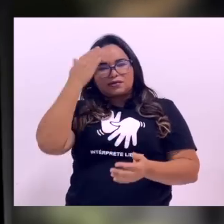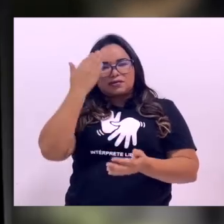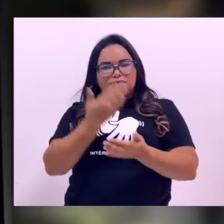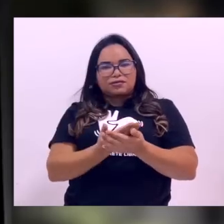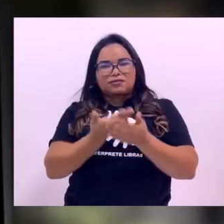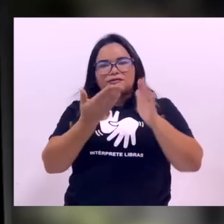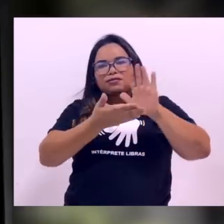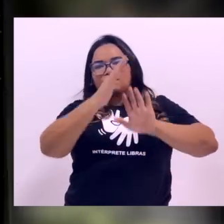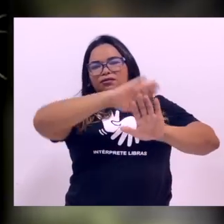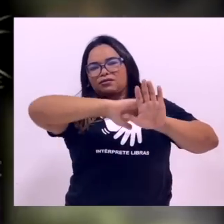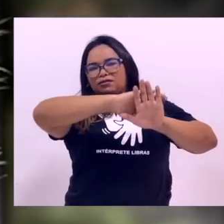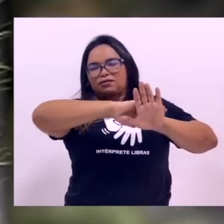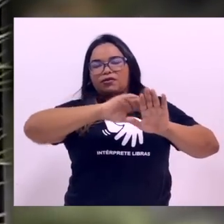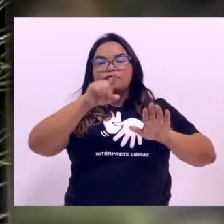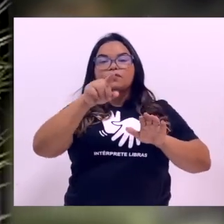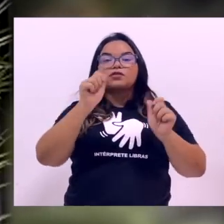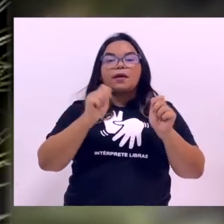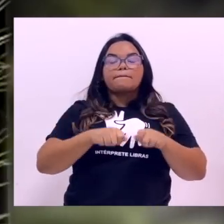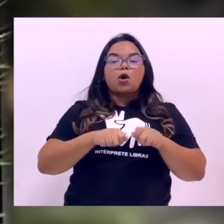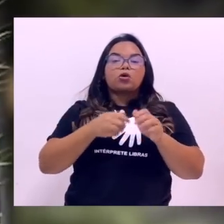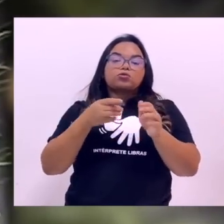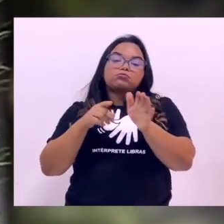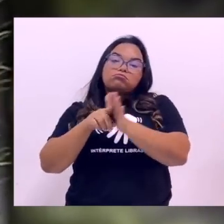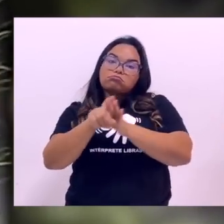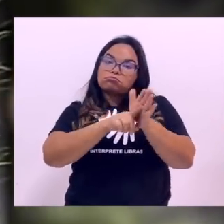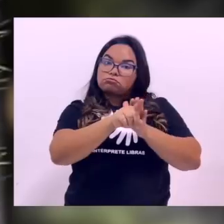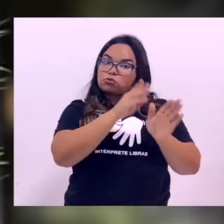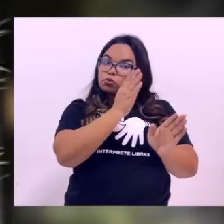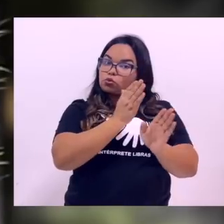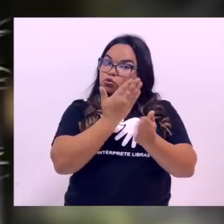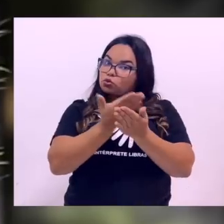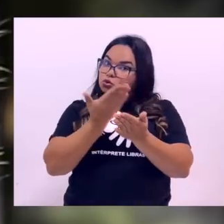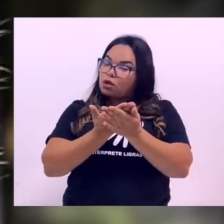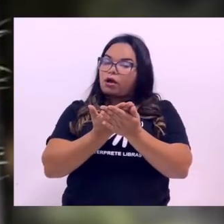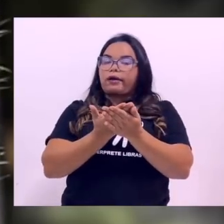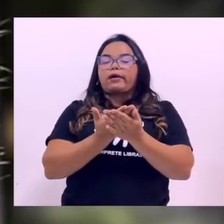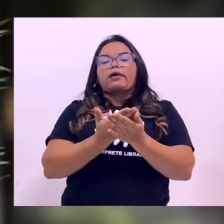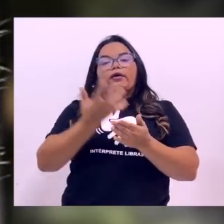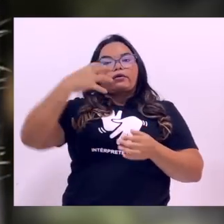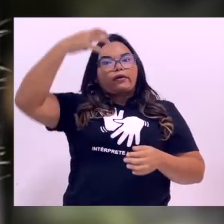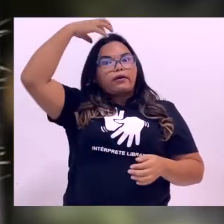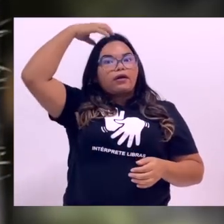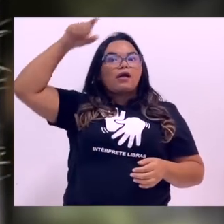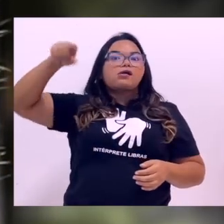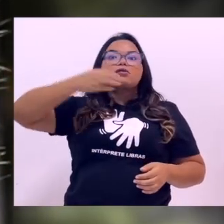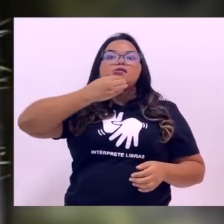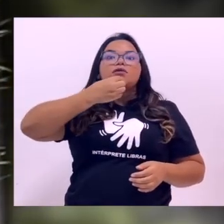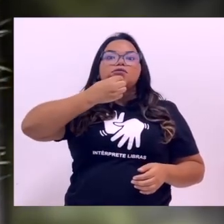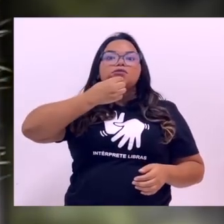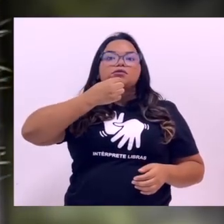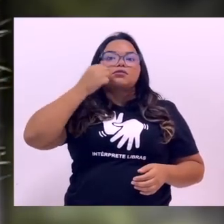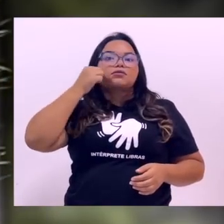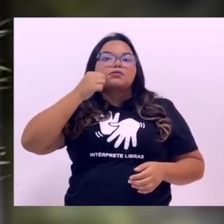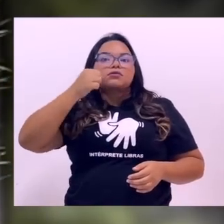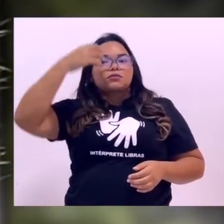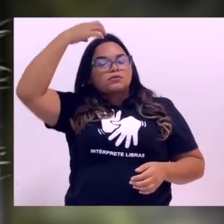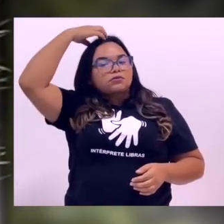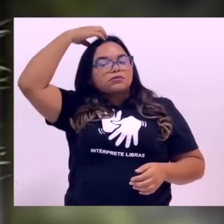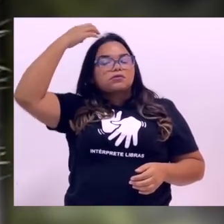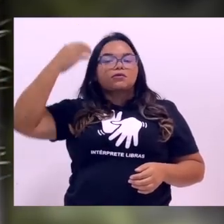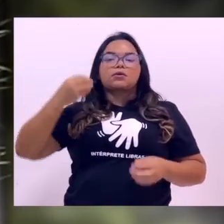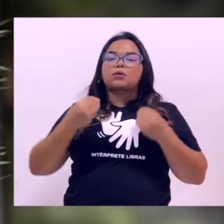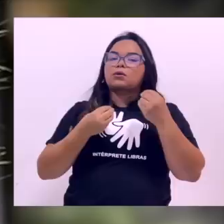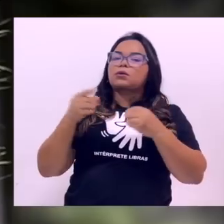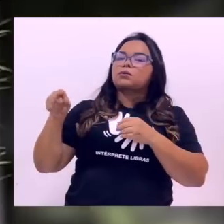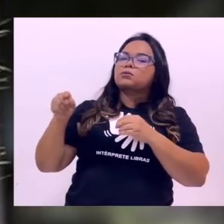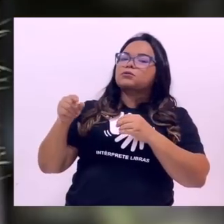neste sentido. Você pode simplesmente estudar o que fazem os reis. O que o rei e a rainha da Inglaterra fazem, por